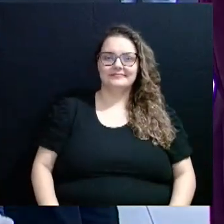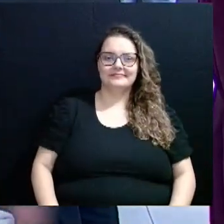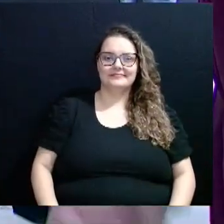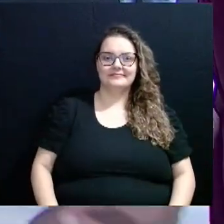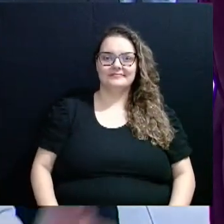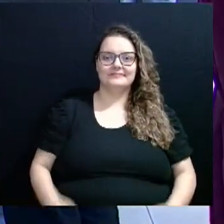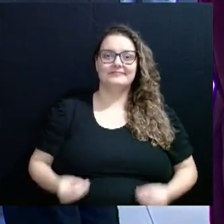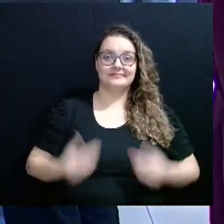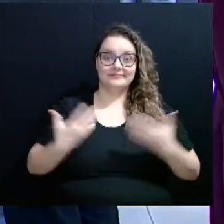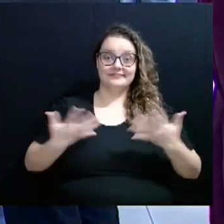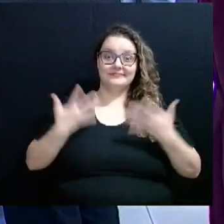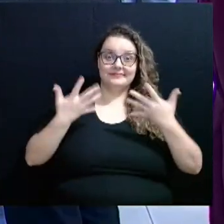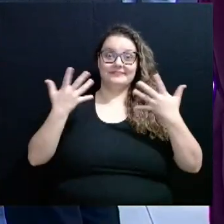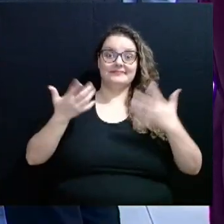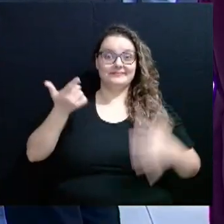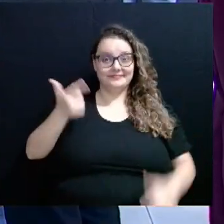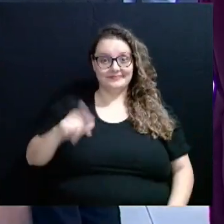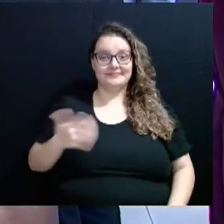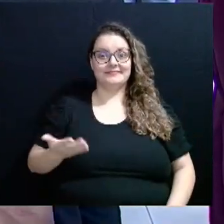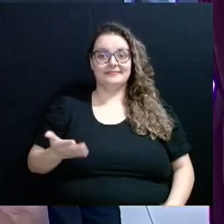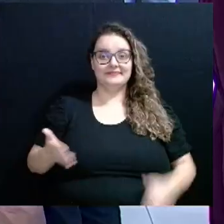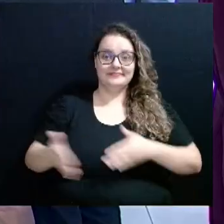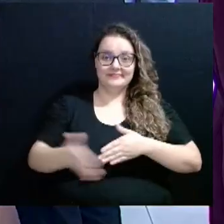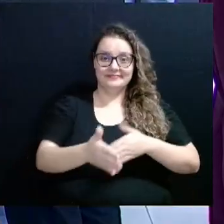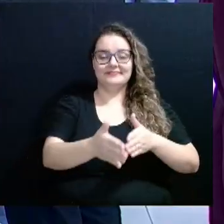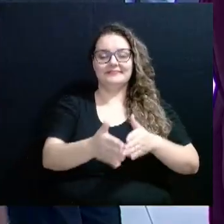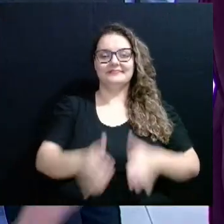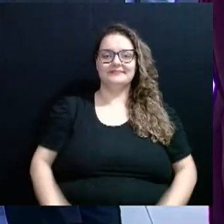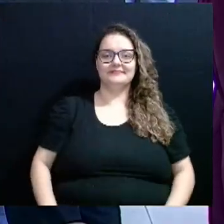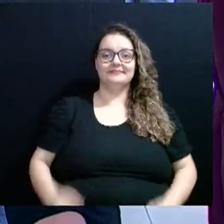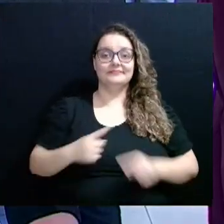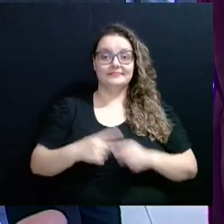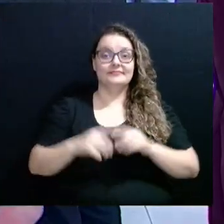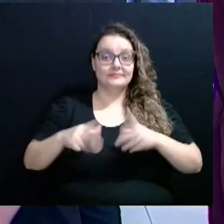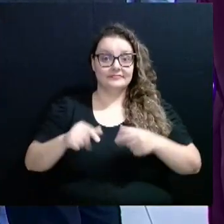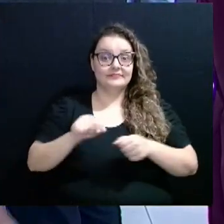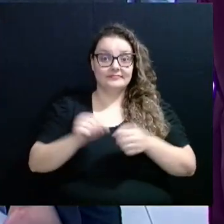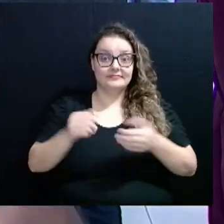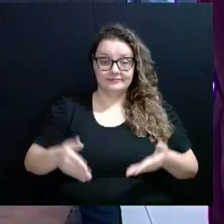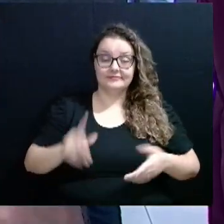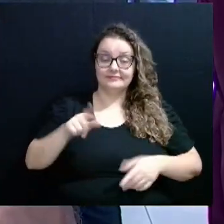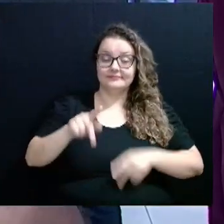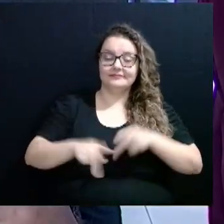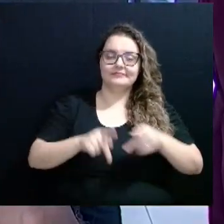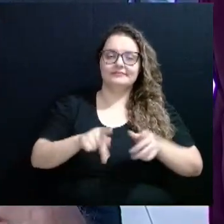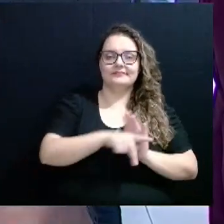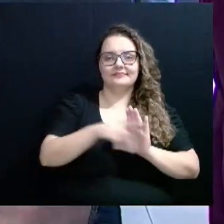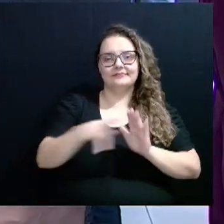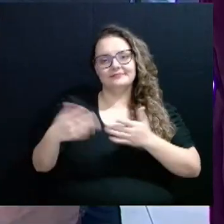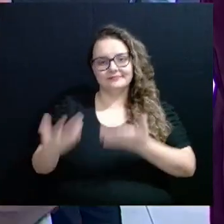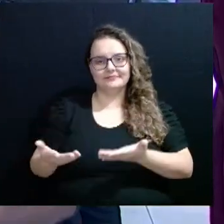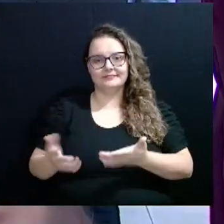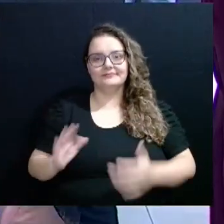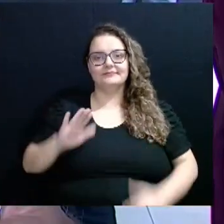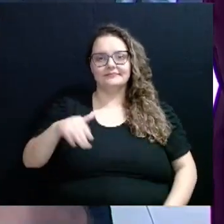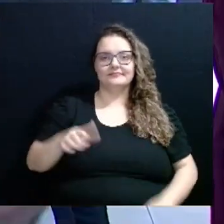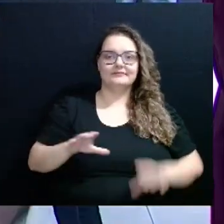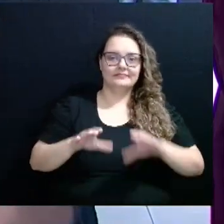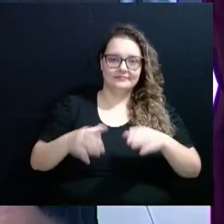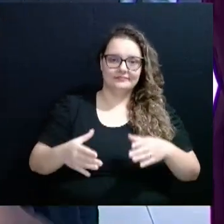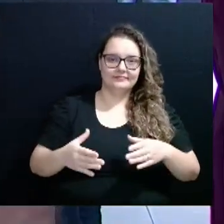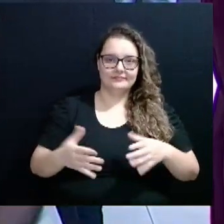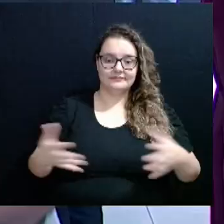motivação, né, de continuar nessa caminhada. Porque tudo que a gente faz aqui é para a população, né? Quando a gente tem uma equipe assim